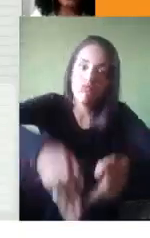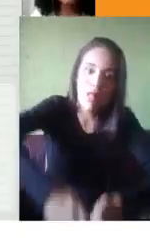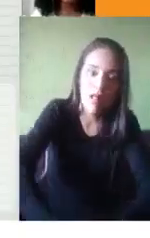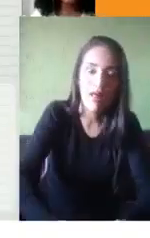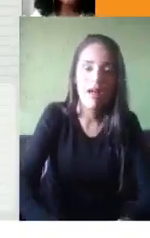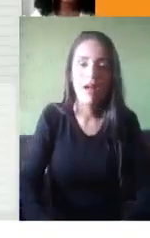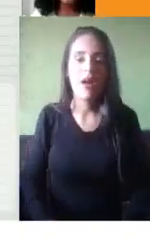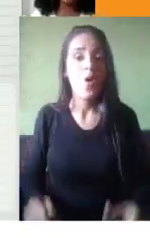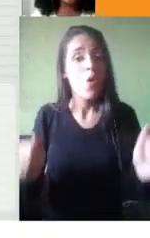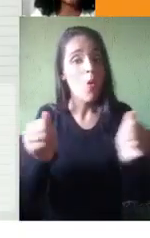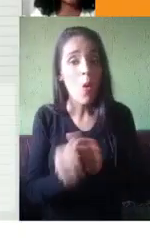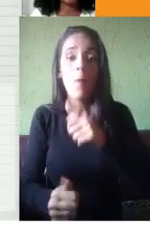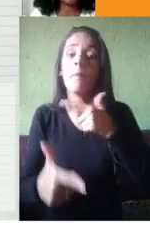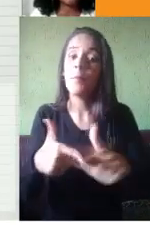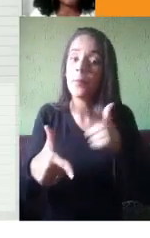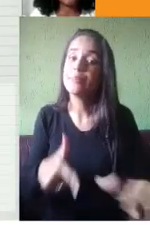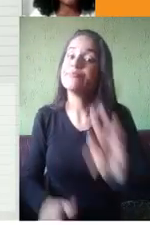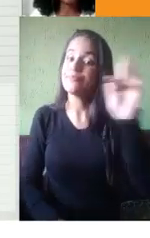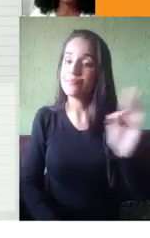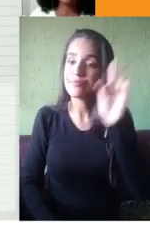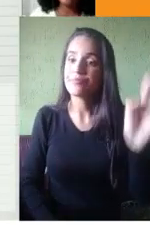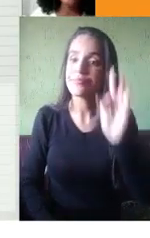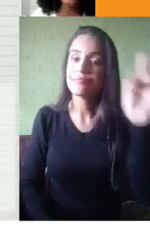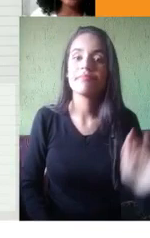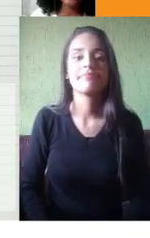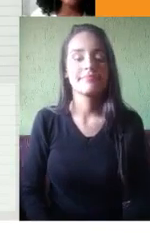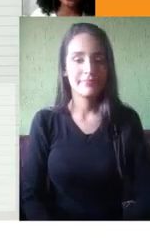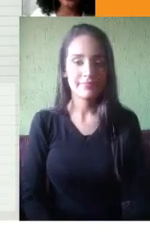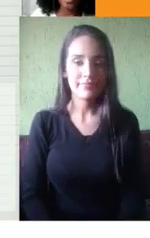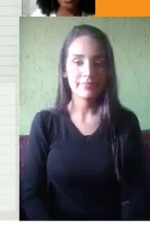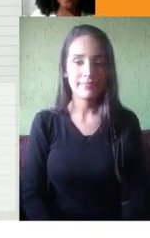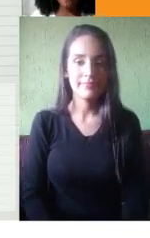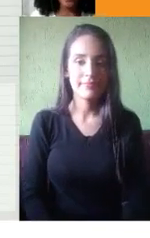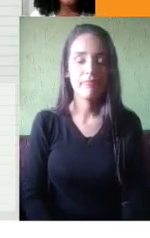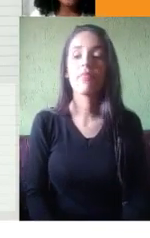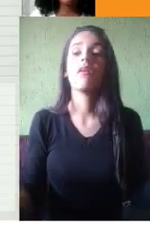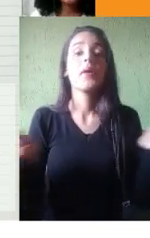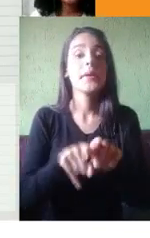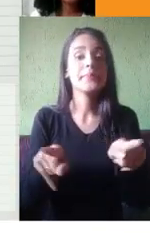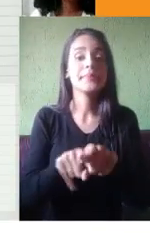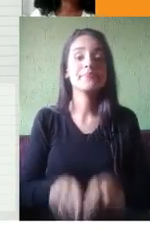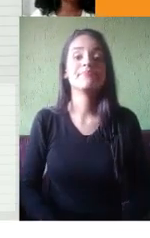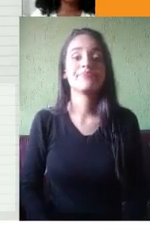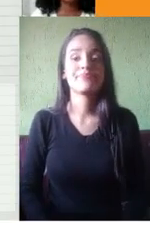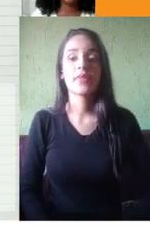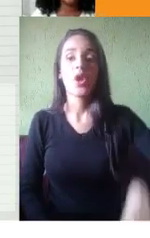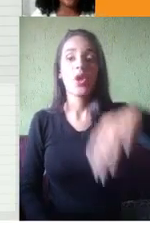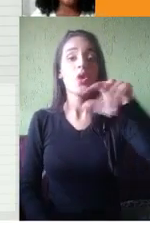solução. Quando o tema apresenta uma problematização, você pode usar essa estratégia. Só evite os